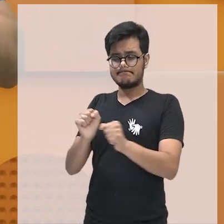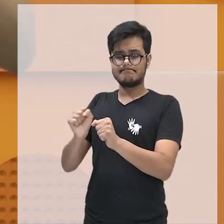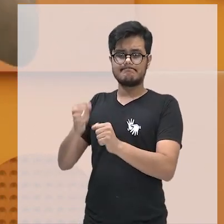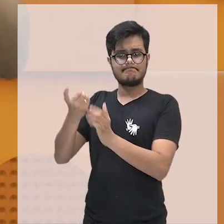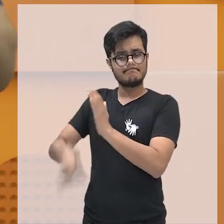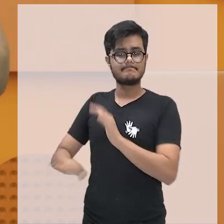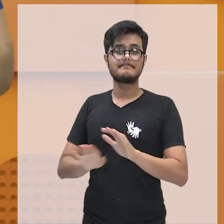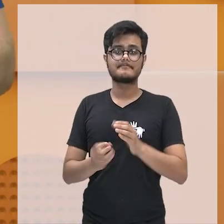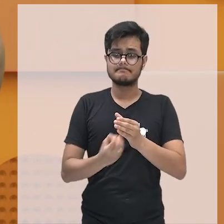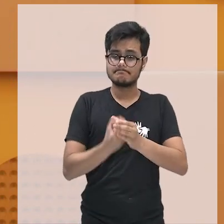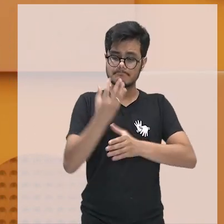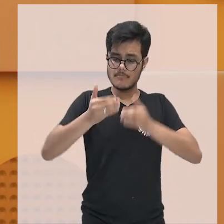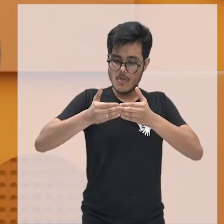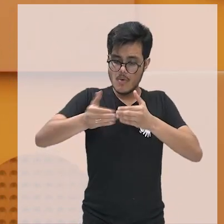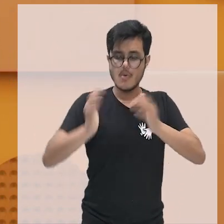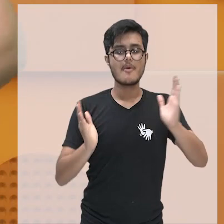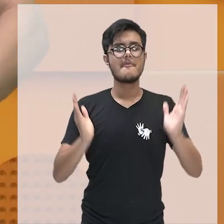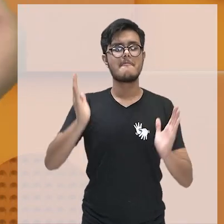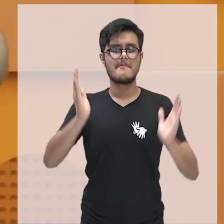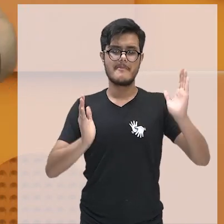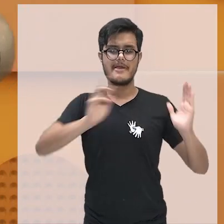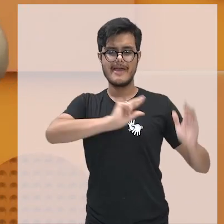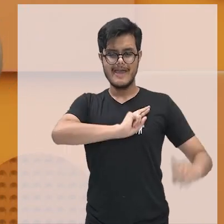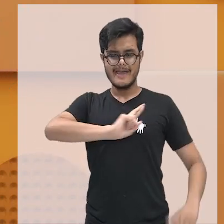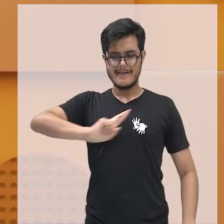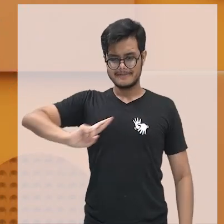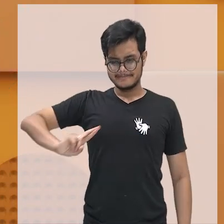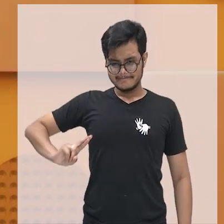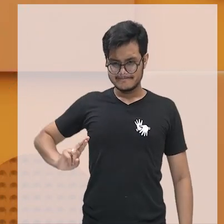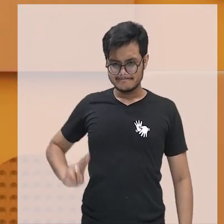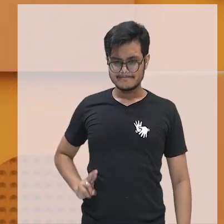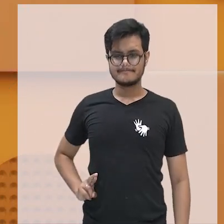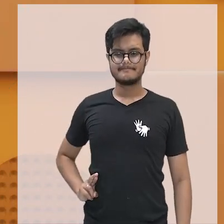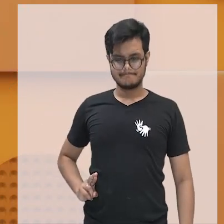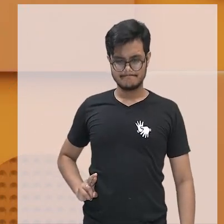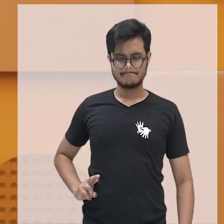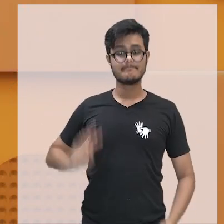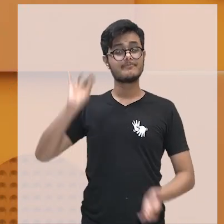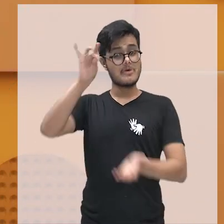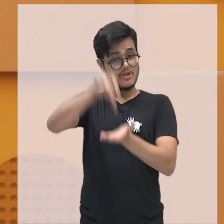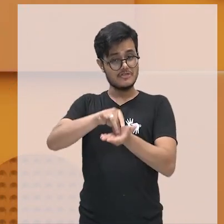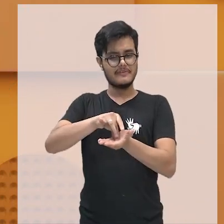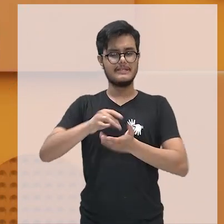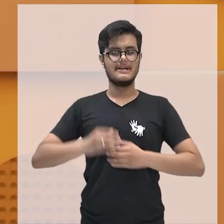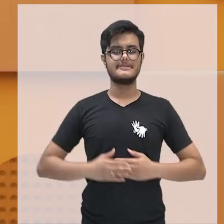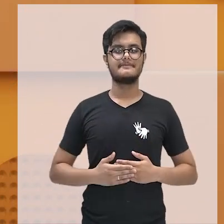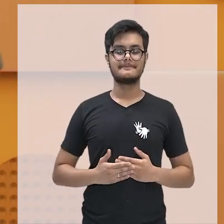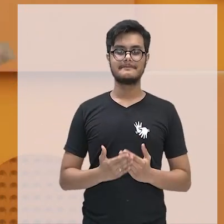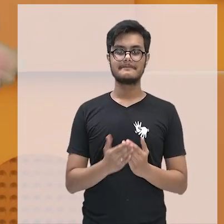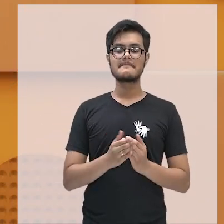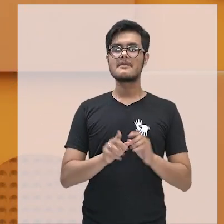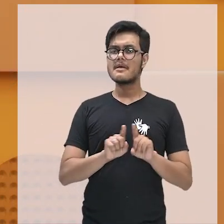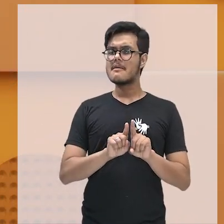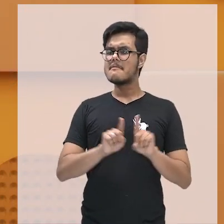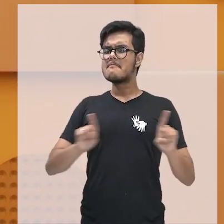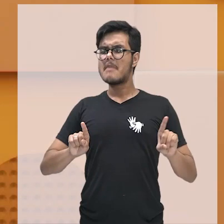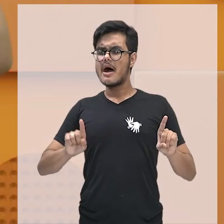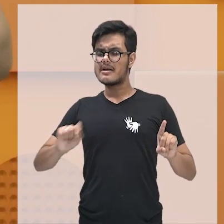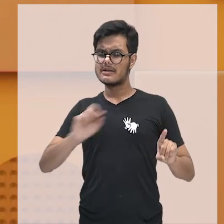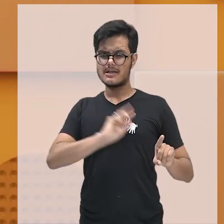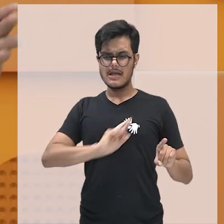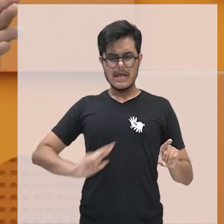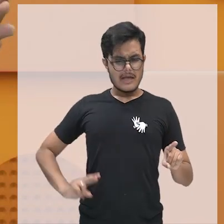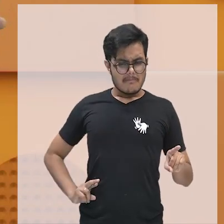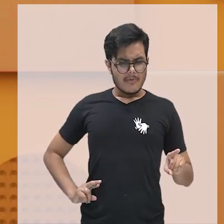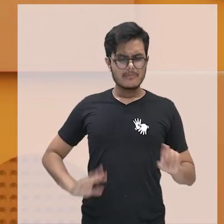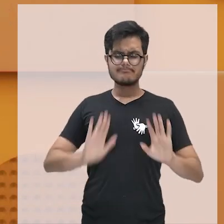monarquia E aí com o fim da monarquia inicia-se o período da República só que a república